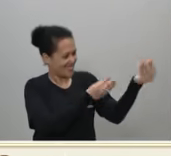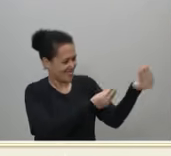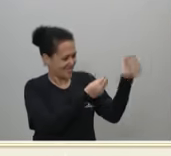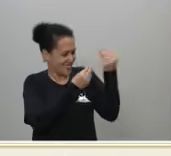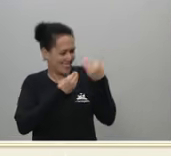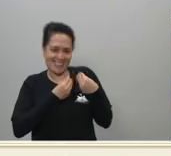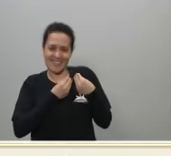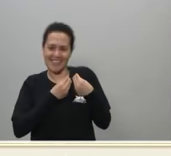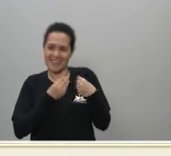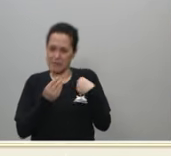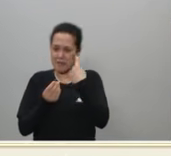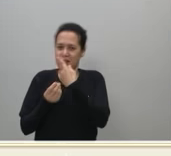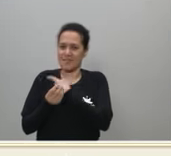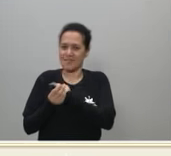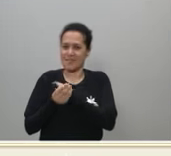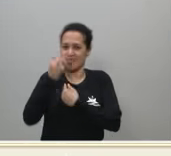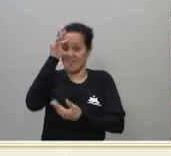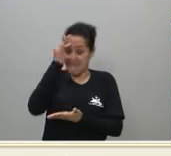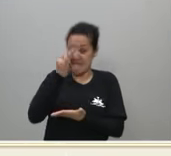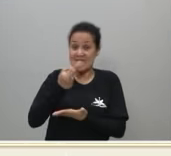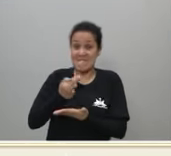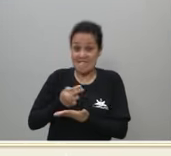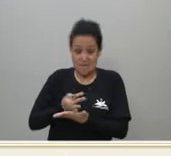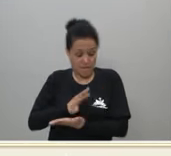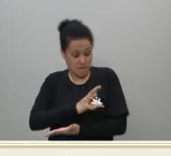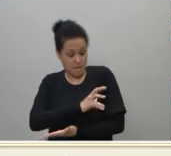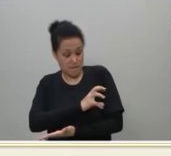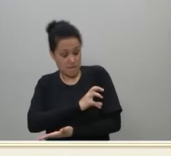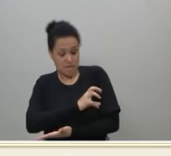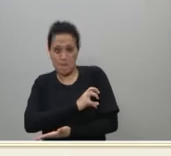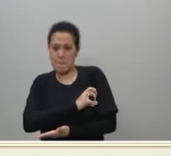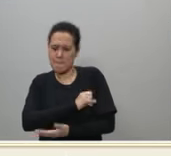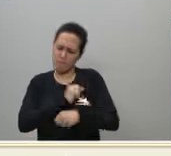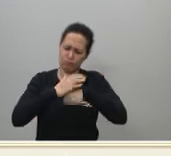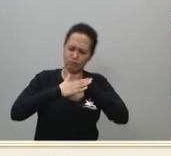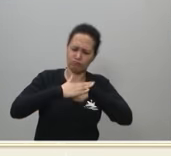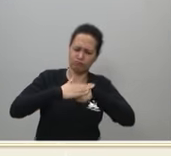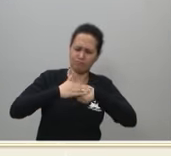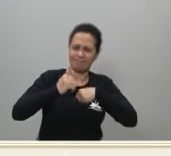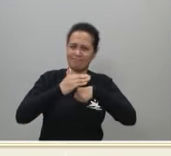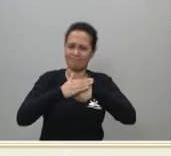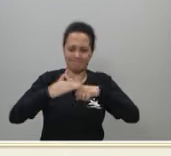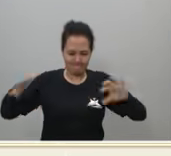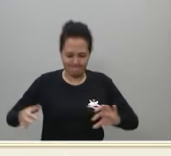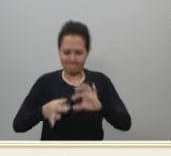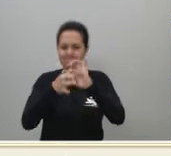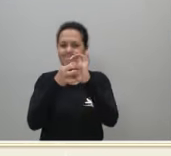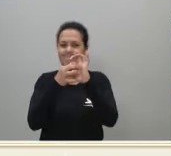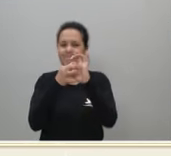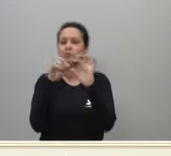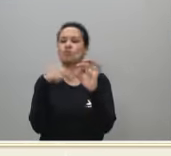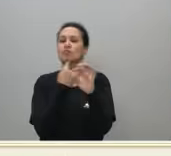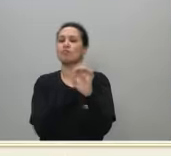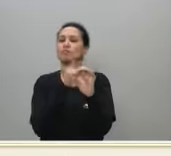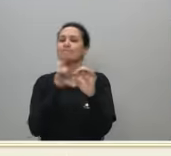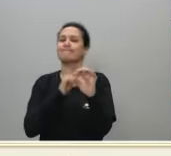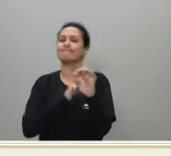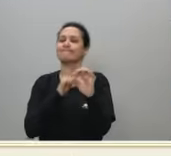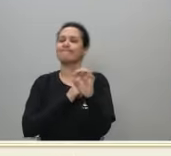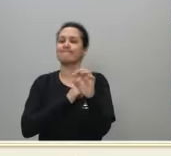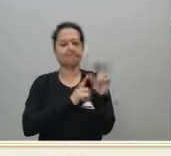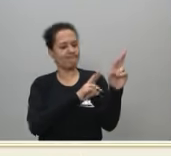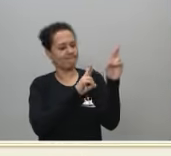um dom infuso, fé, esperança e caridade. É um dom, é infuso, nós nascemos com a esperança, mas